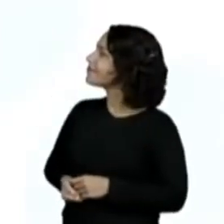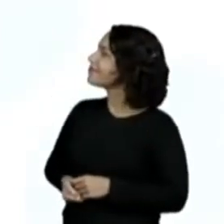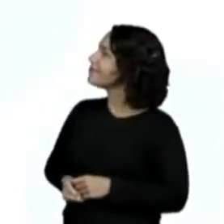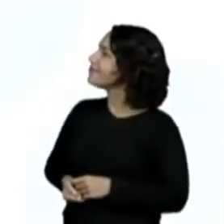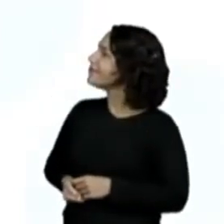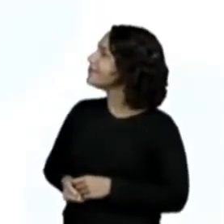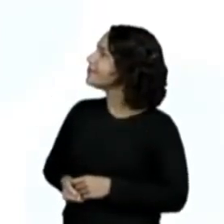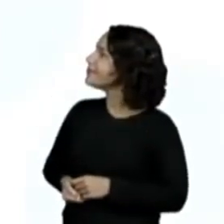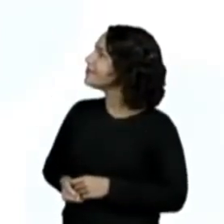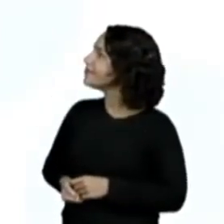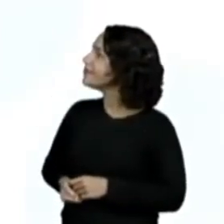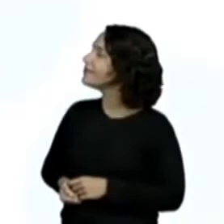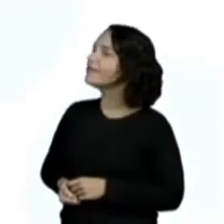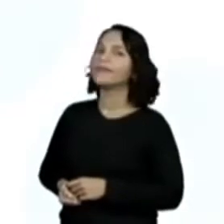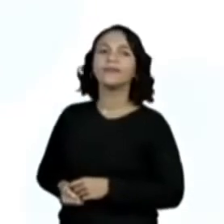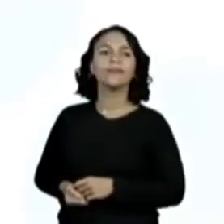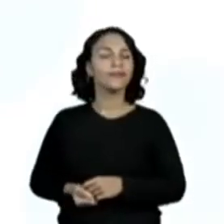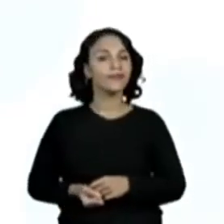folha.